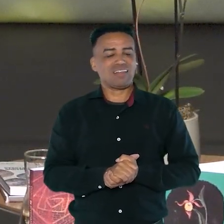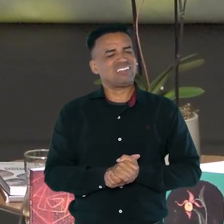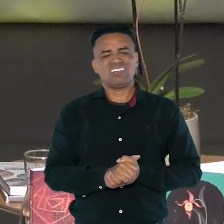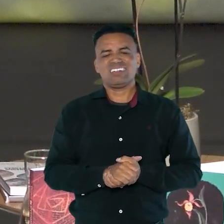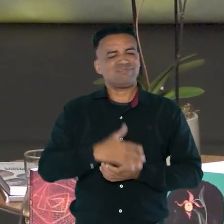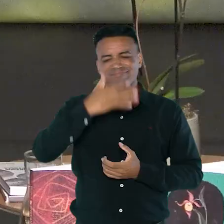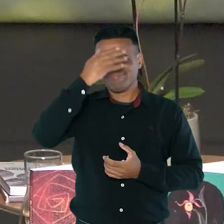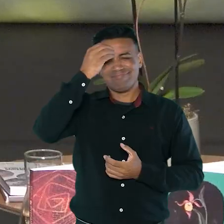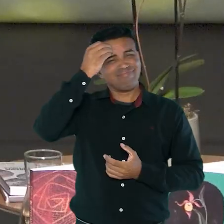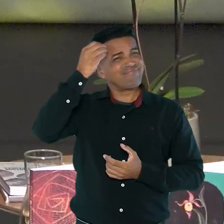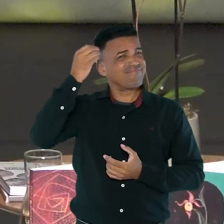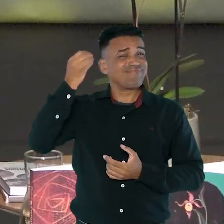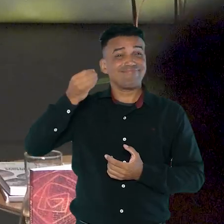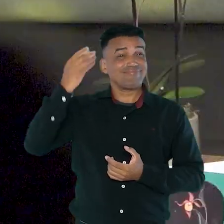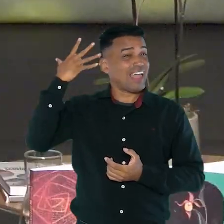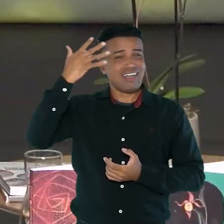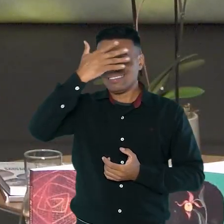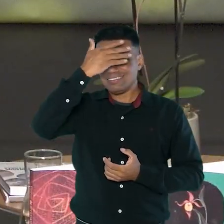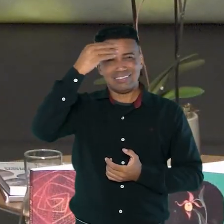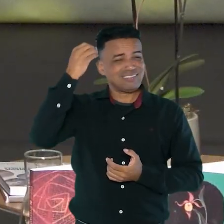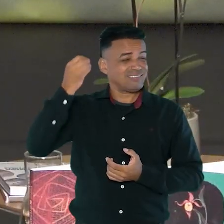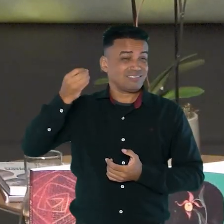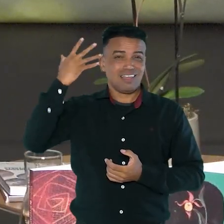Mano, esquece, irmão.